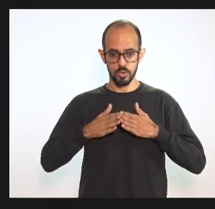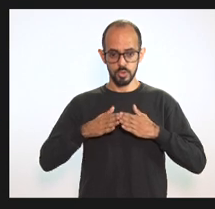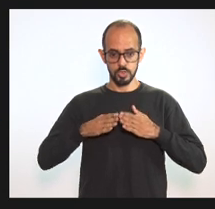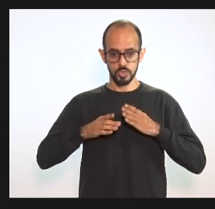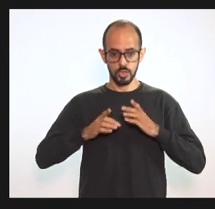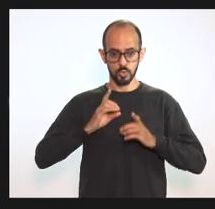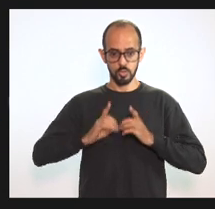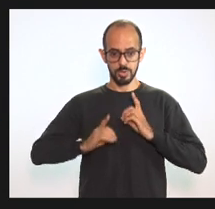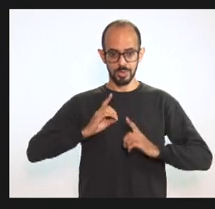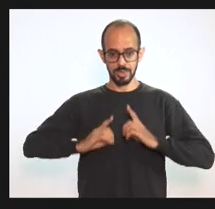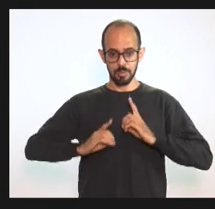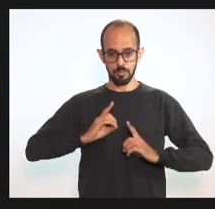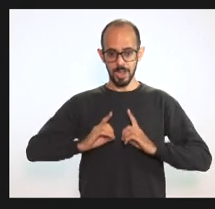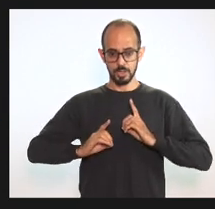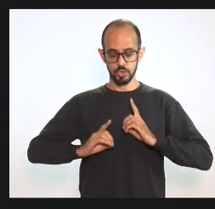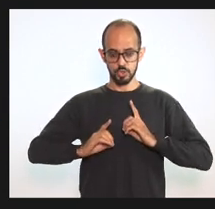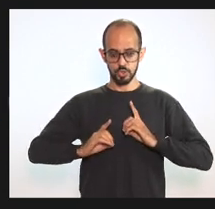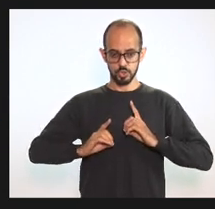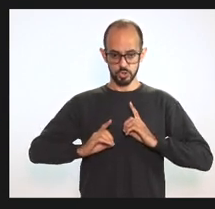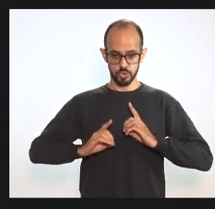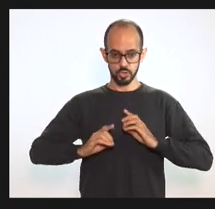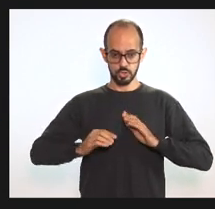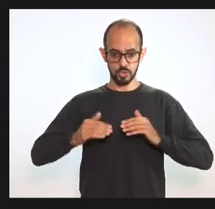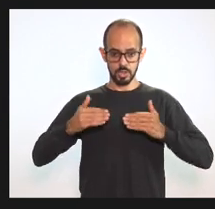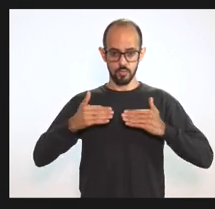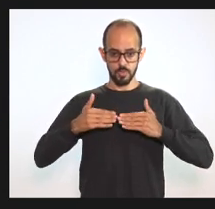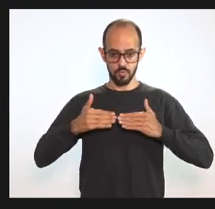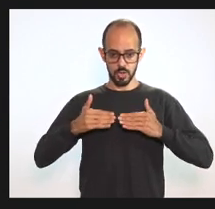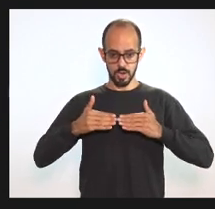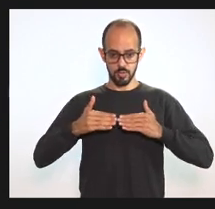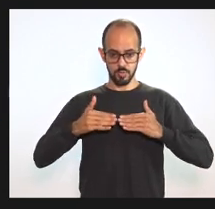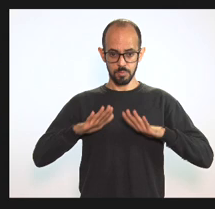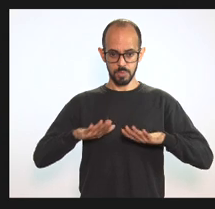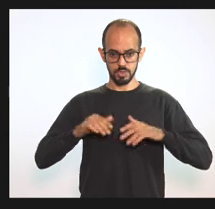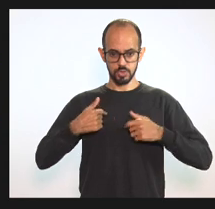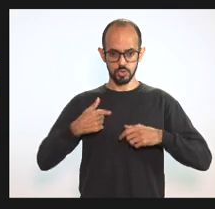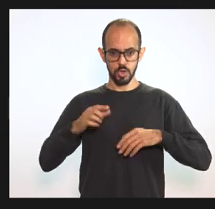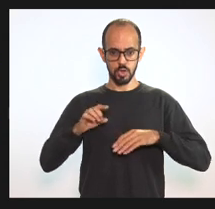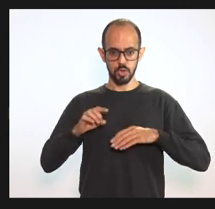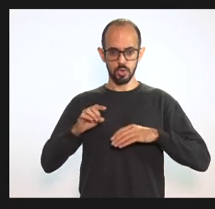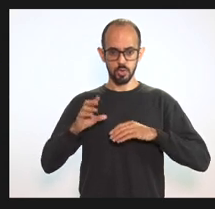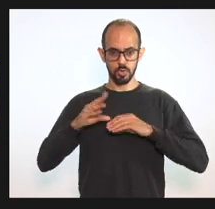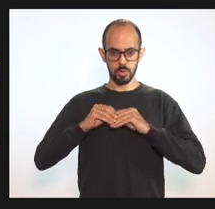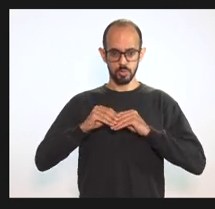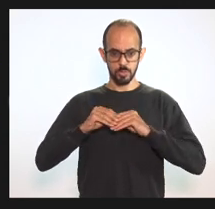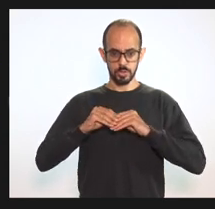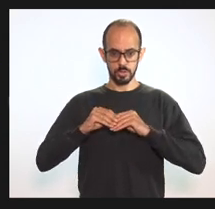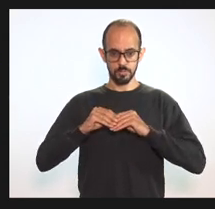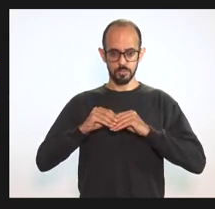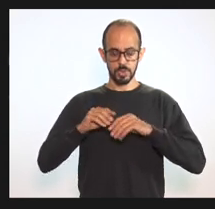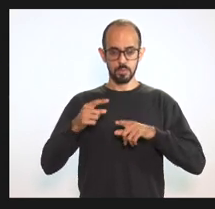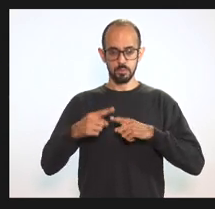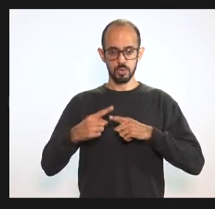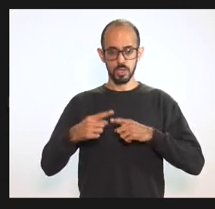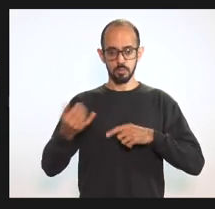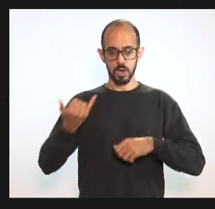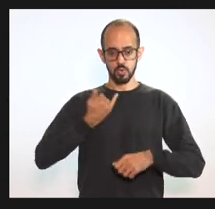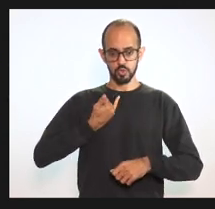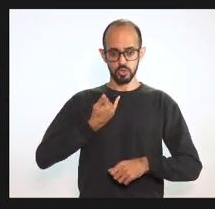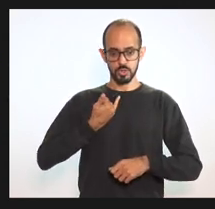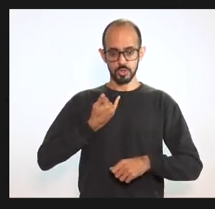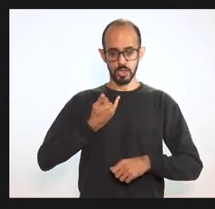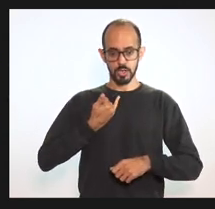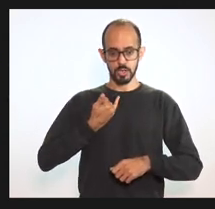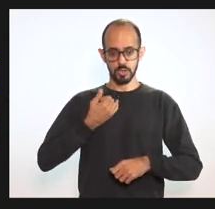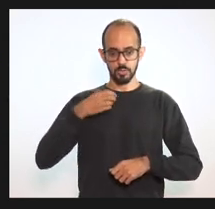plenário, nobres colegas, só para poder colaborar aqui, infelizmente, a gente tem uma notícia que o Major Olímpio acabou